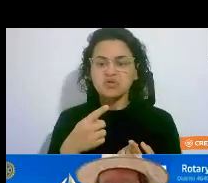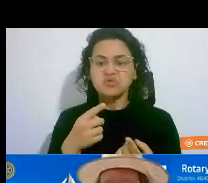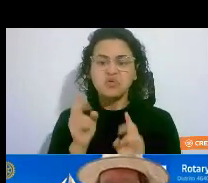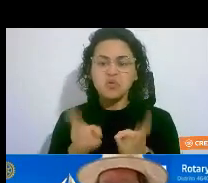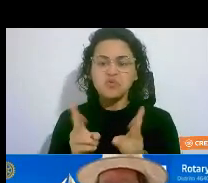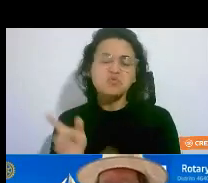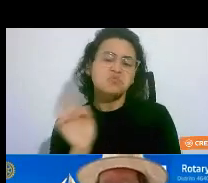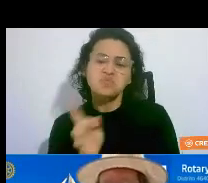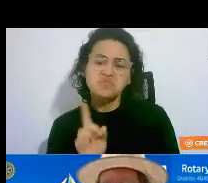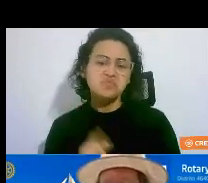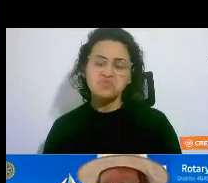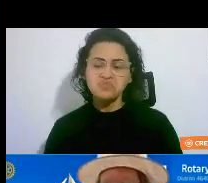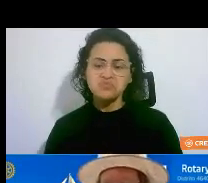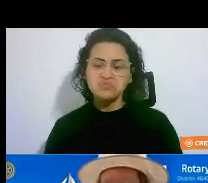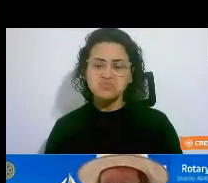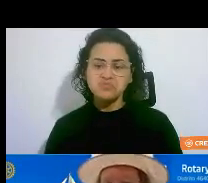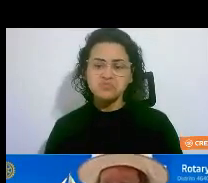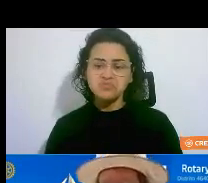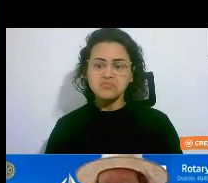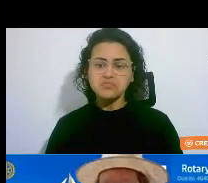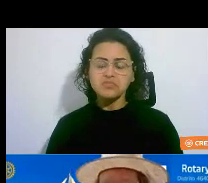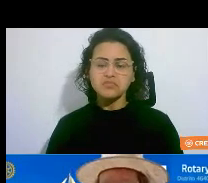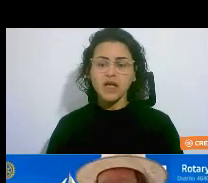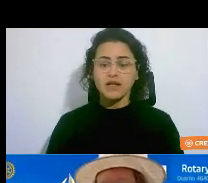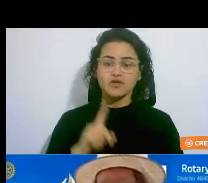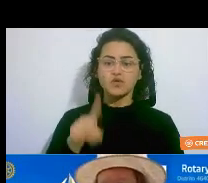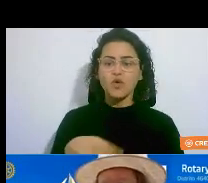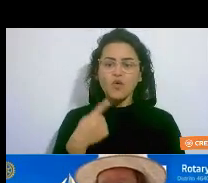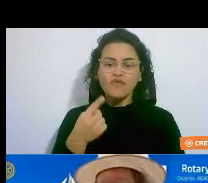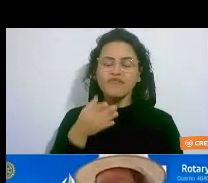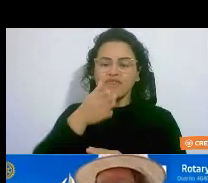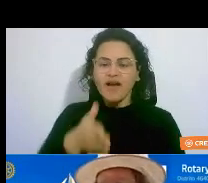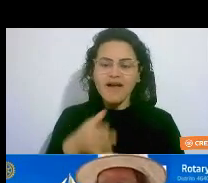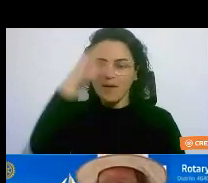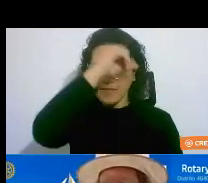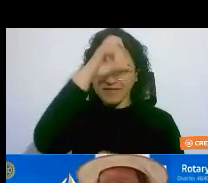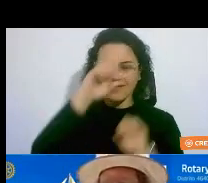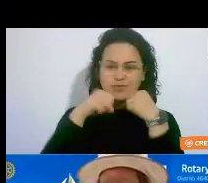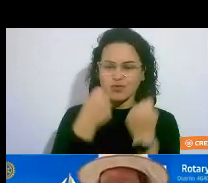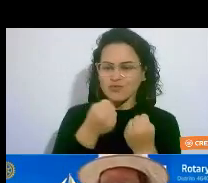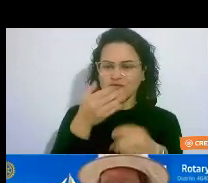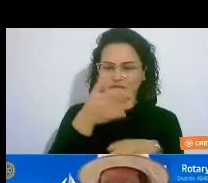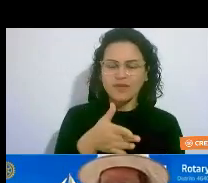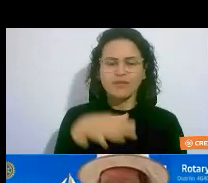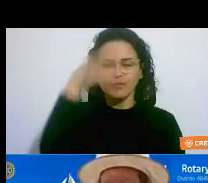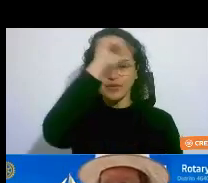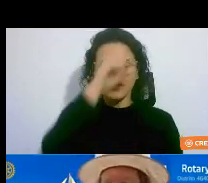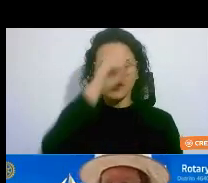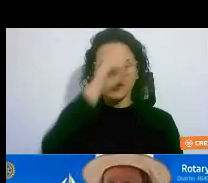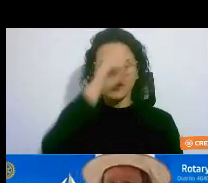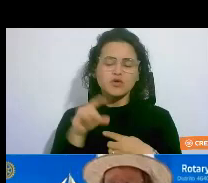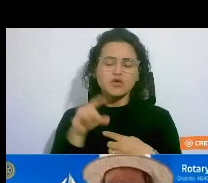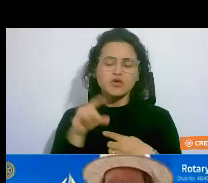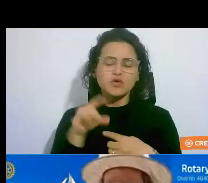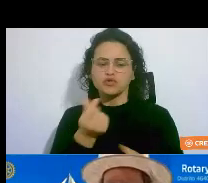na frente da comissão da Fundação Rotária e ela foi para aprender um pouco, mas ela fez uma ou no máximo 2 doações naquele ano, no outro ano